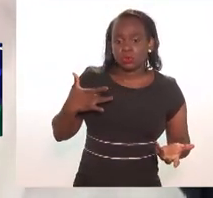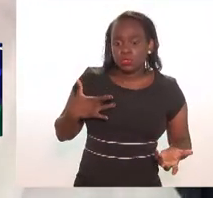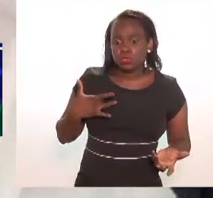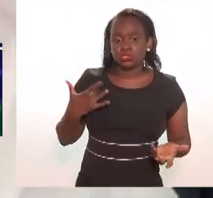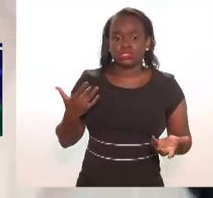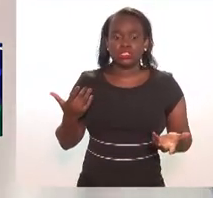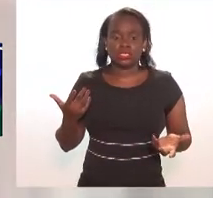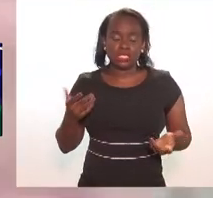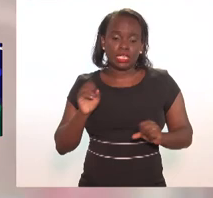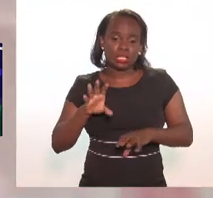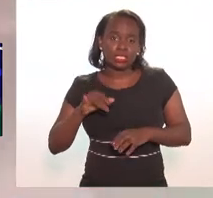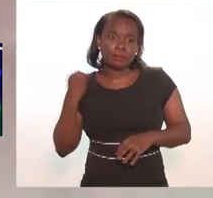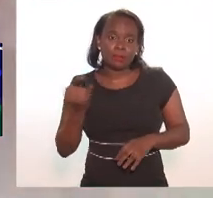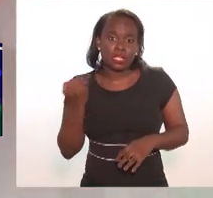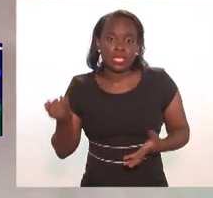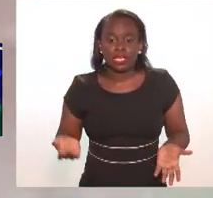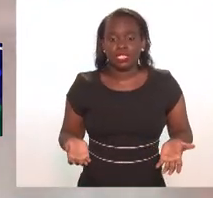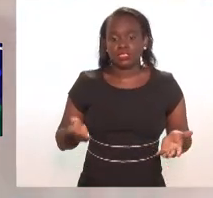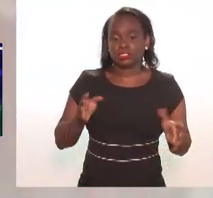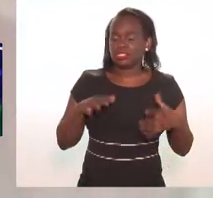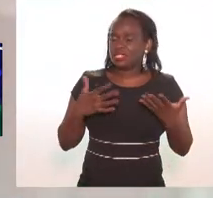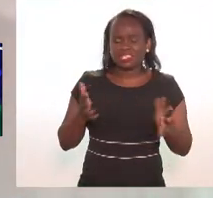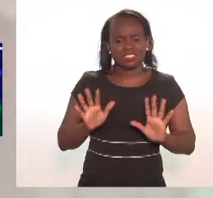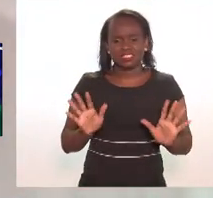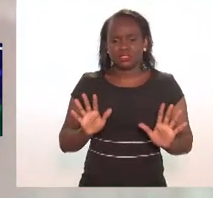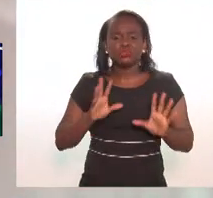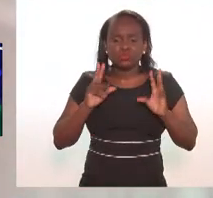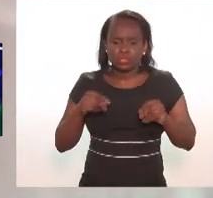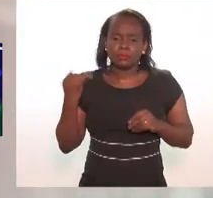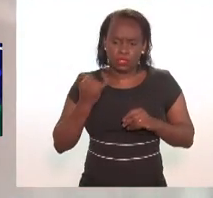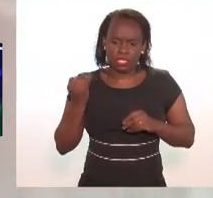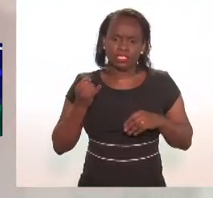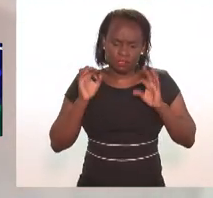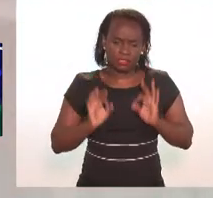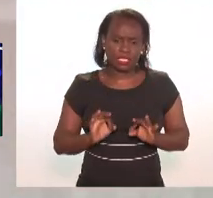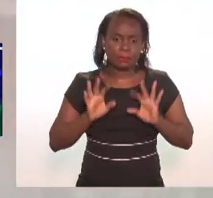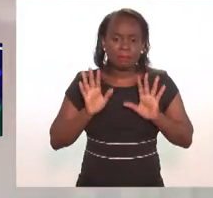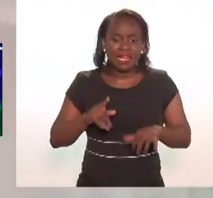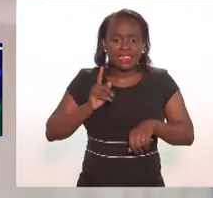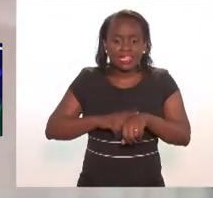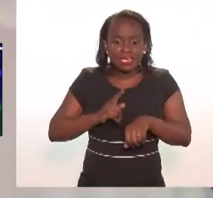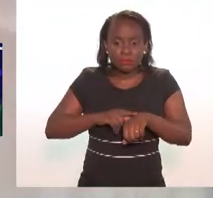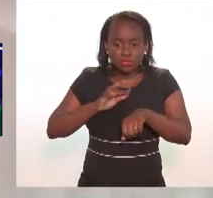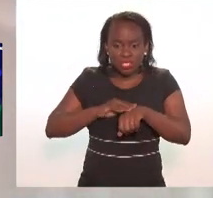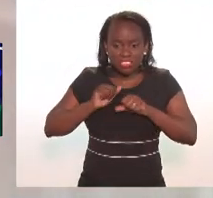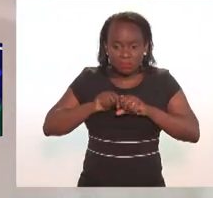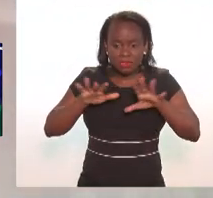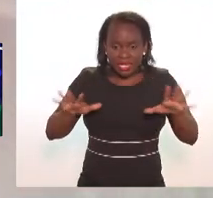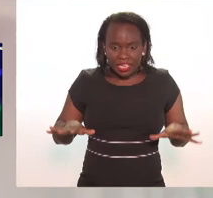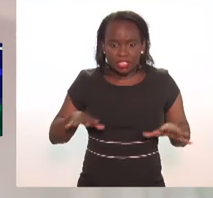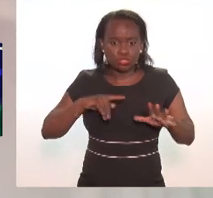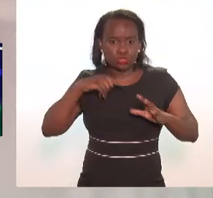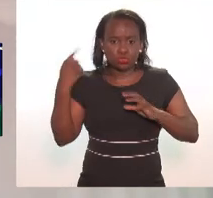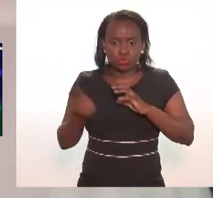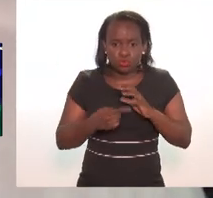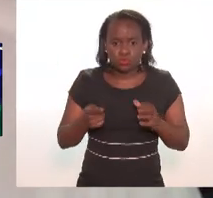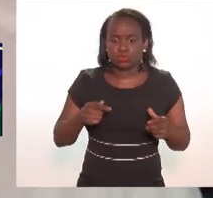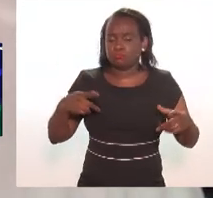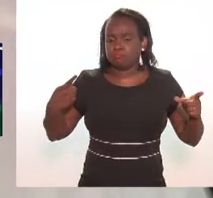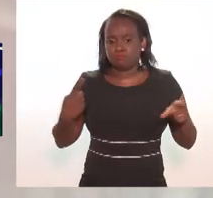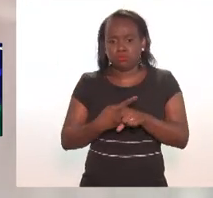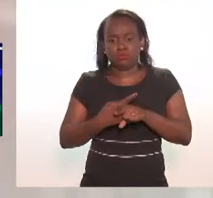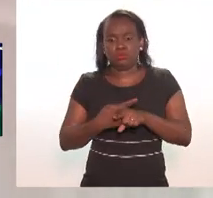que é educação essencial e não é essencial. Sempre será essencial, mas no momento de pandemia, onde que toda a rede está